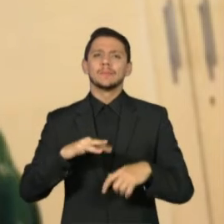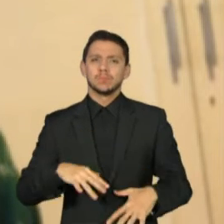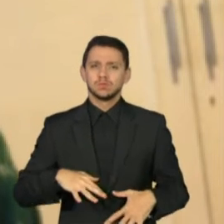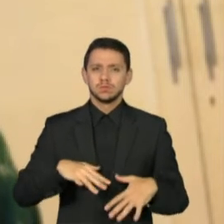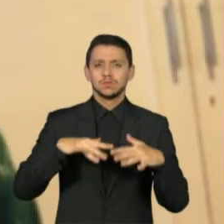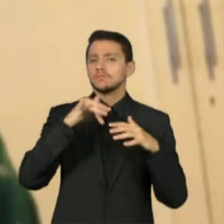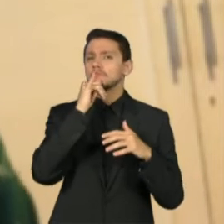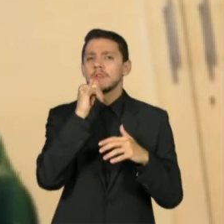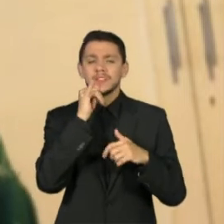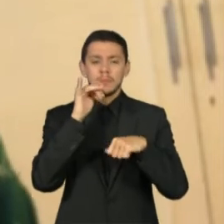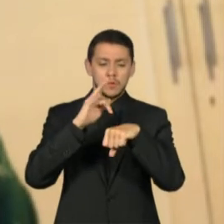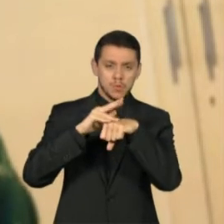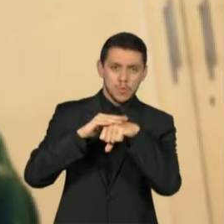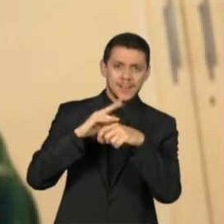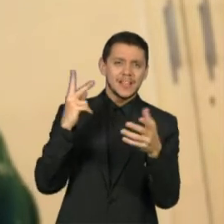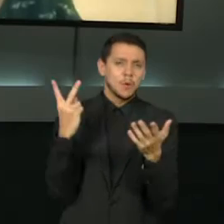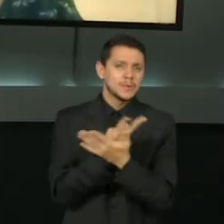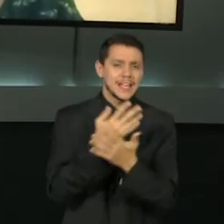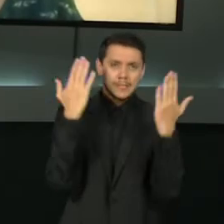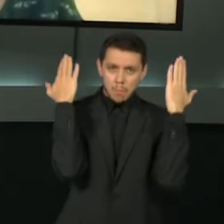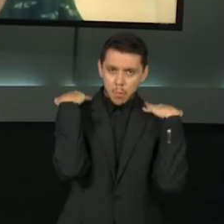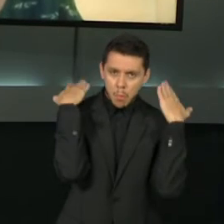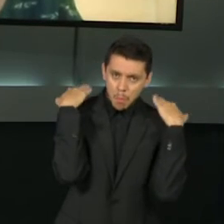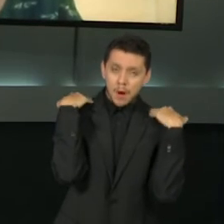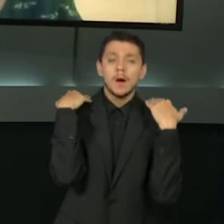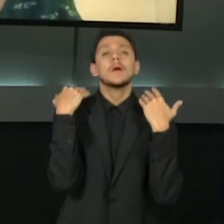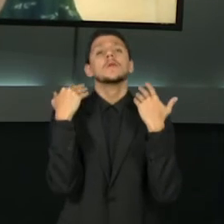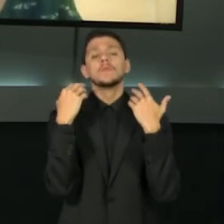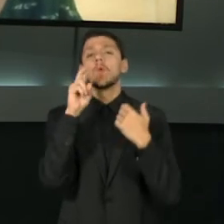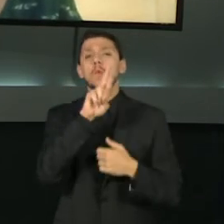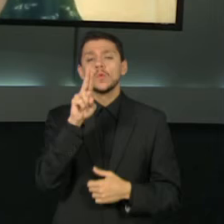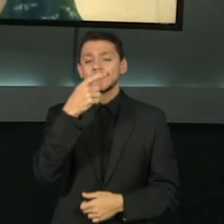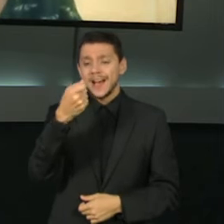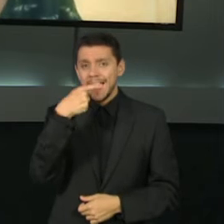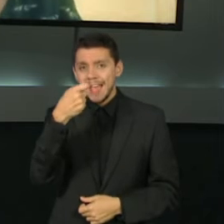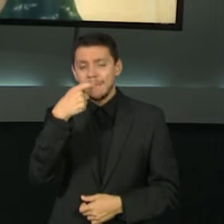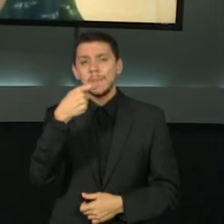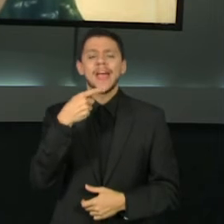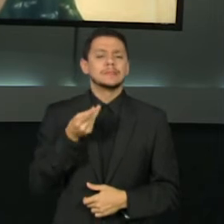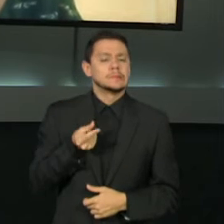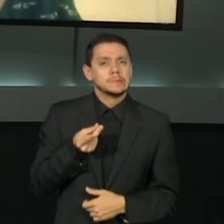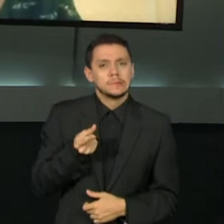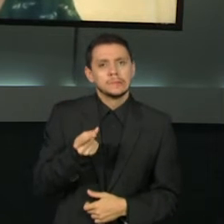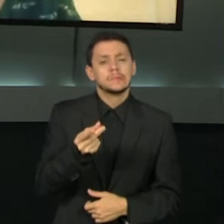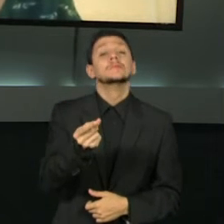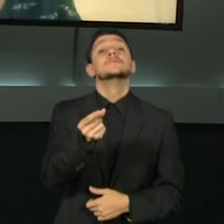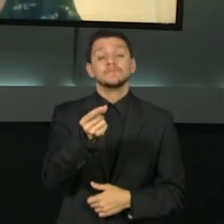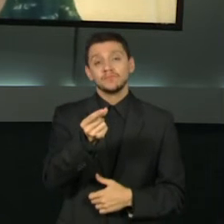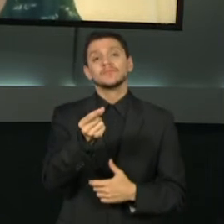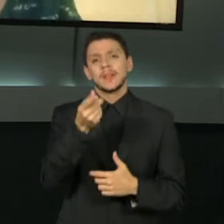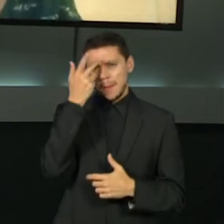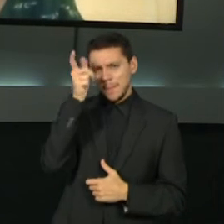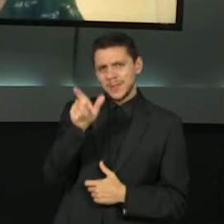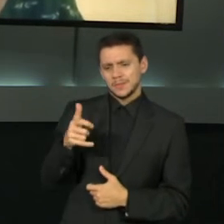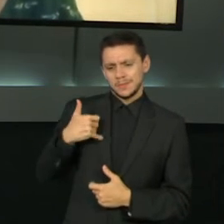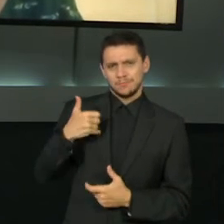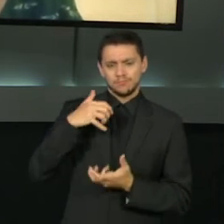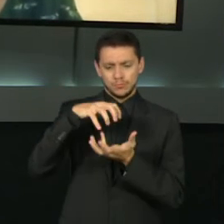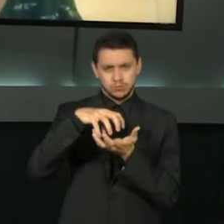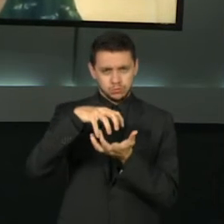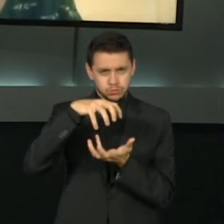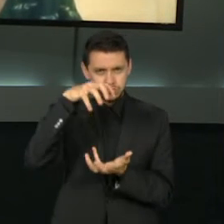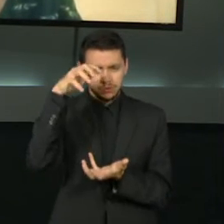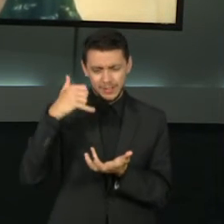doenças que comprometem o próprio pulmão, que tomam medicações cronicamente, pacientes muito idosos, com